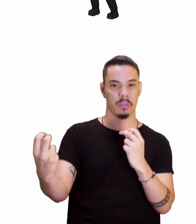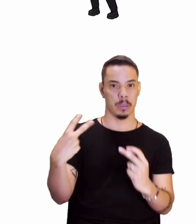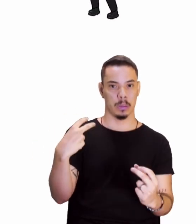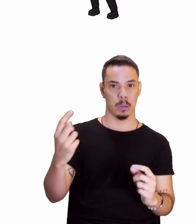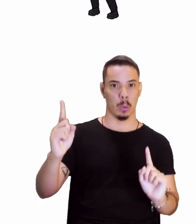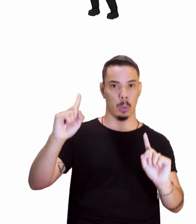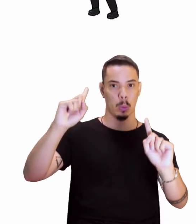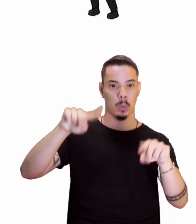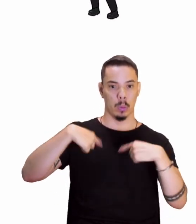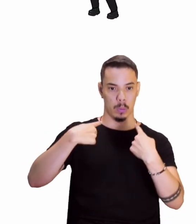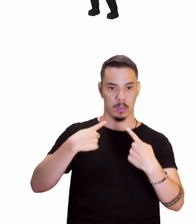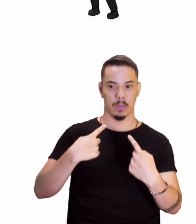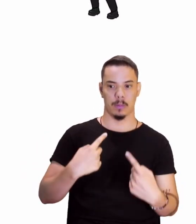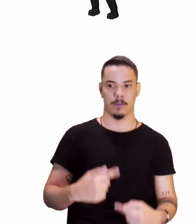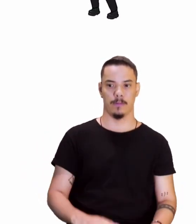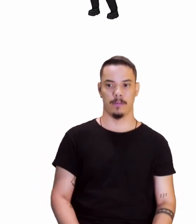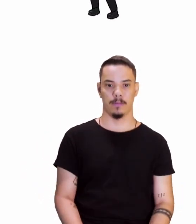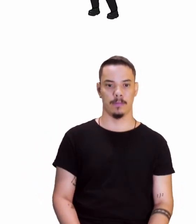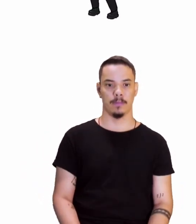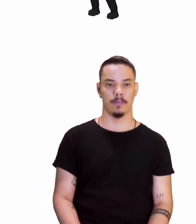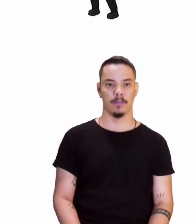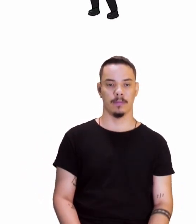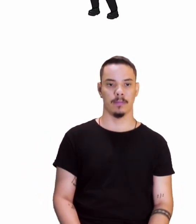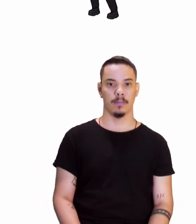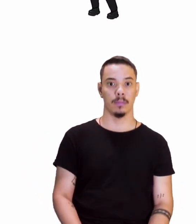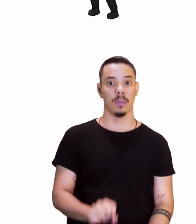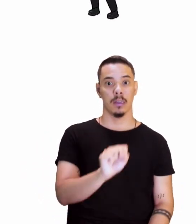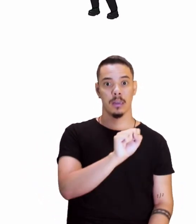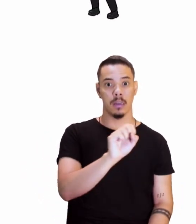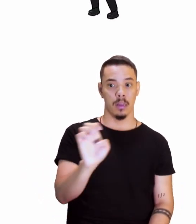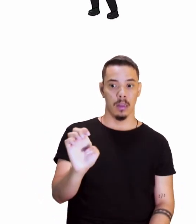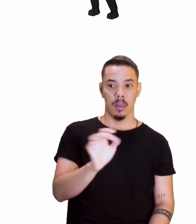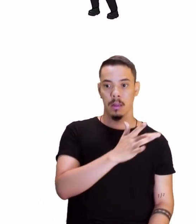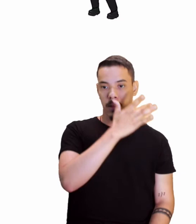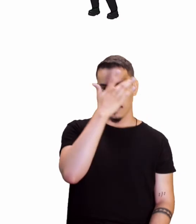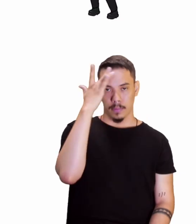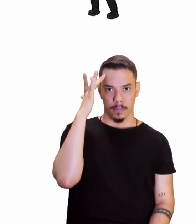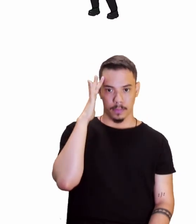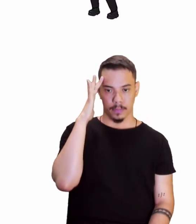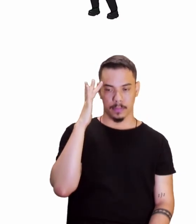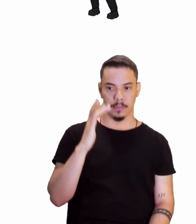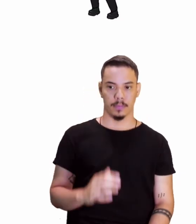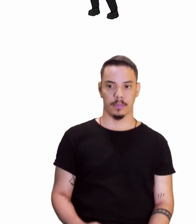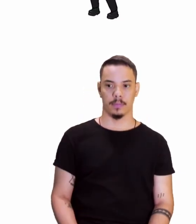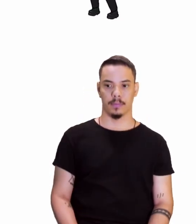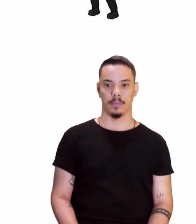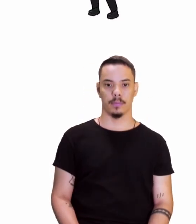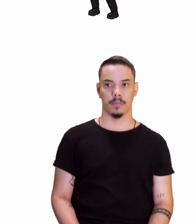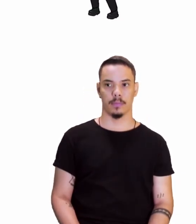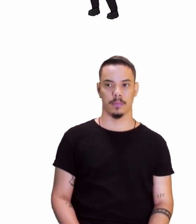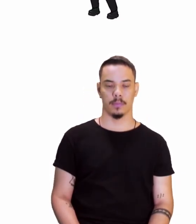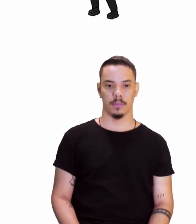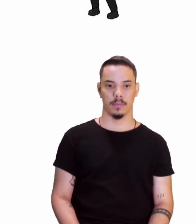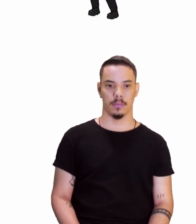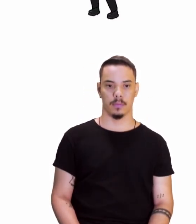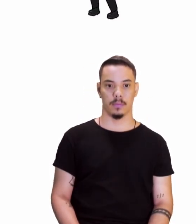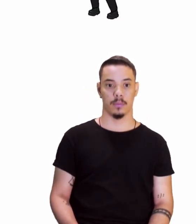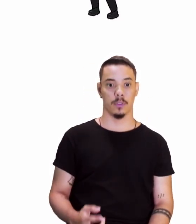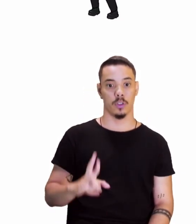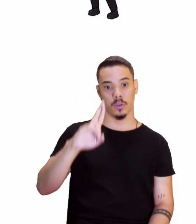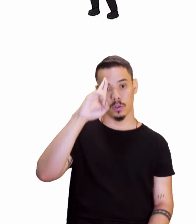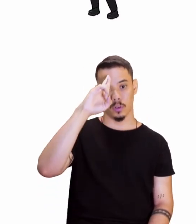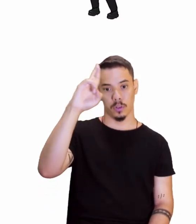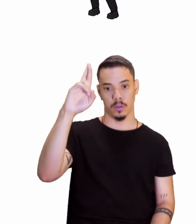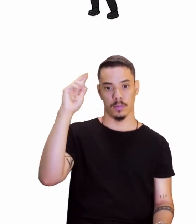bom? Verbo transitivo direto. E quando for pessoa, como que ficará? Temos aqui, o chefe